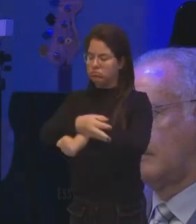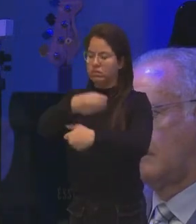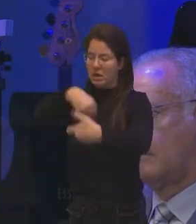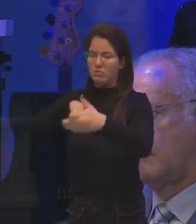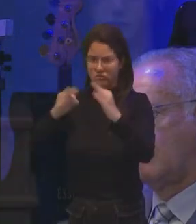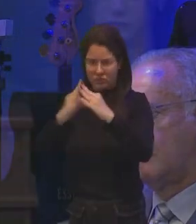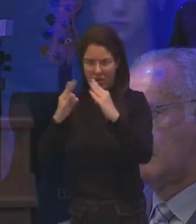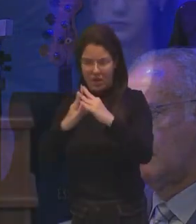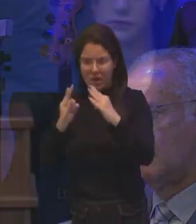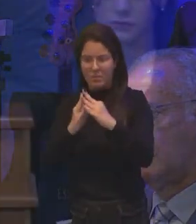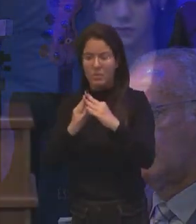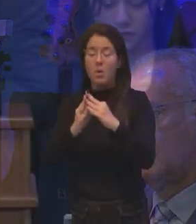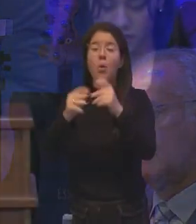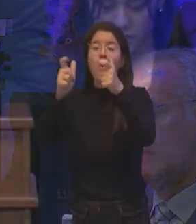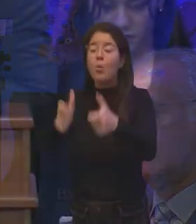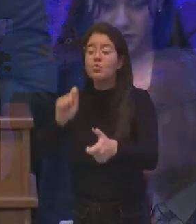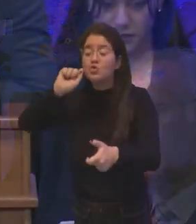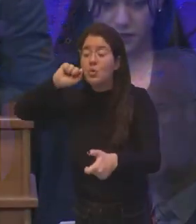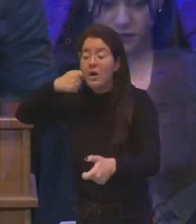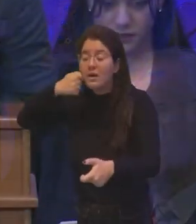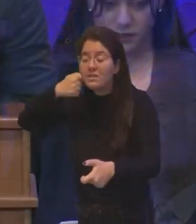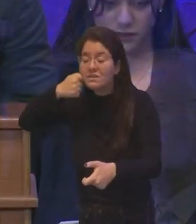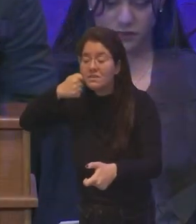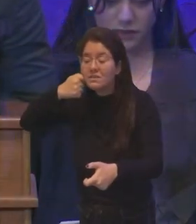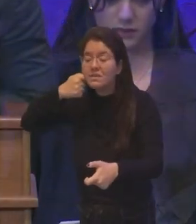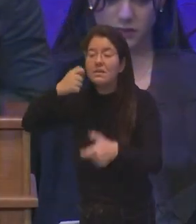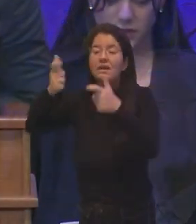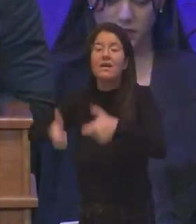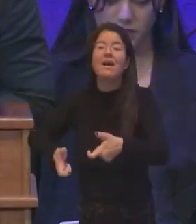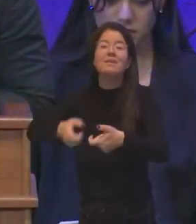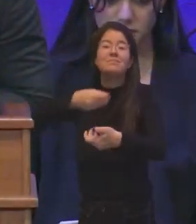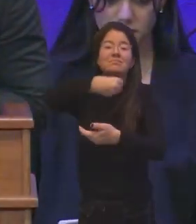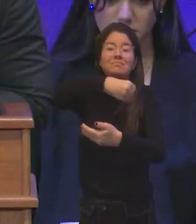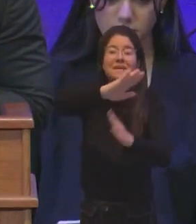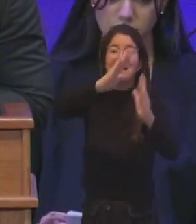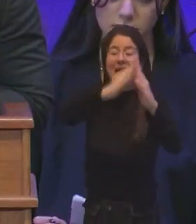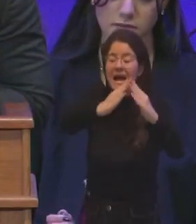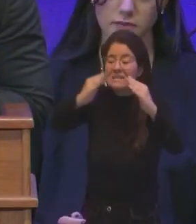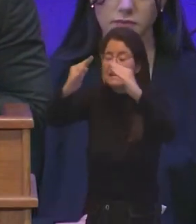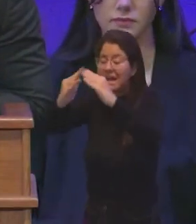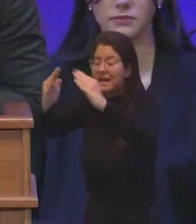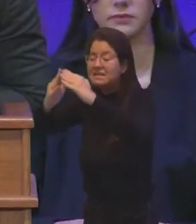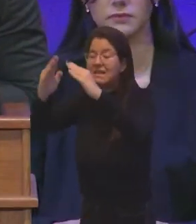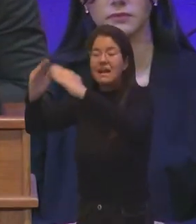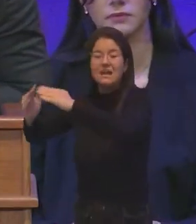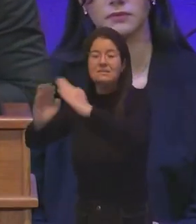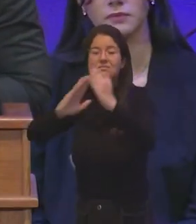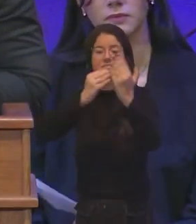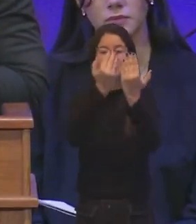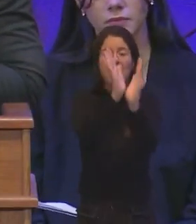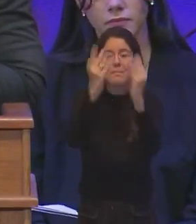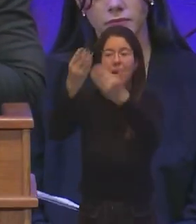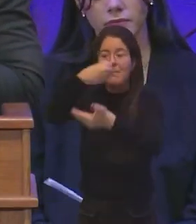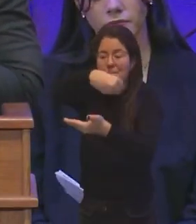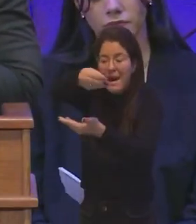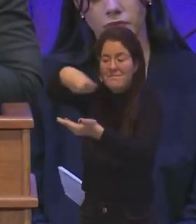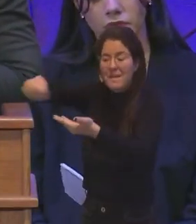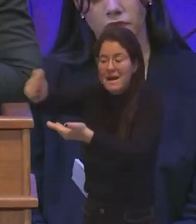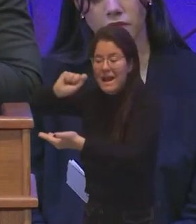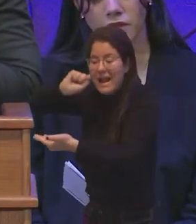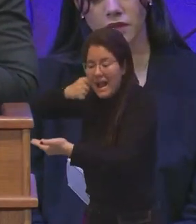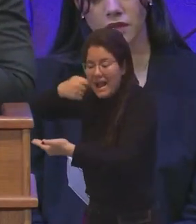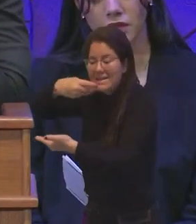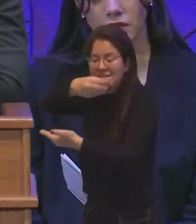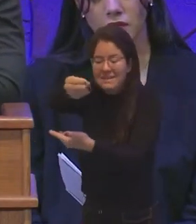partiam pão aonde? De casa em casa, e tomavam as suas refeições com